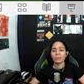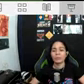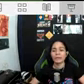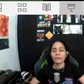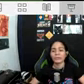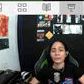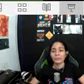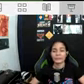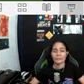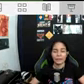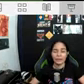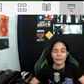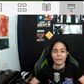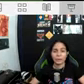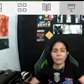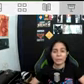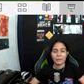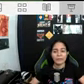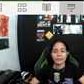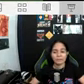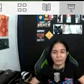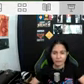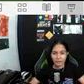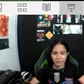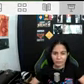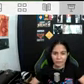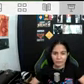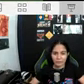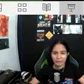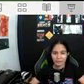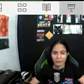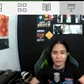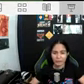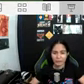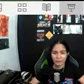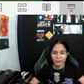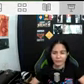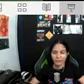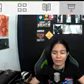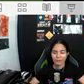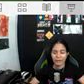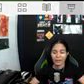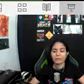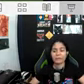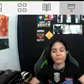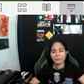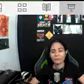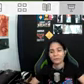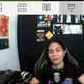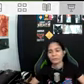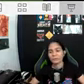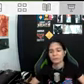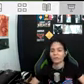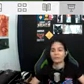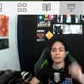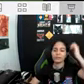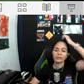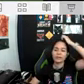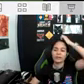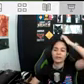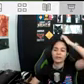vendo publicações com temas aos quais vocês estão trabalhando, querem trabalhar, então vocês vão ver quais são